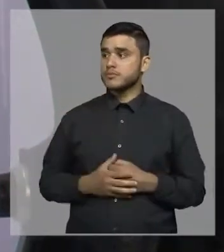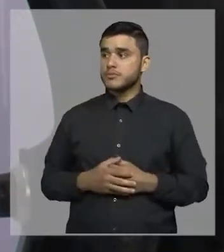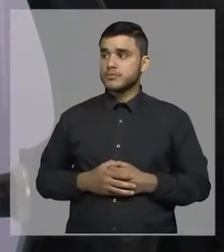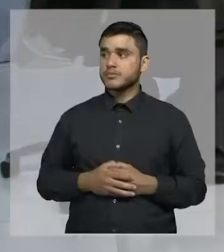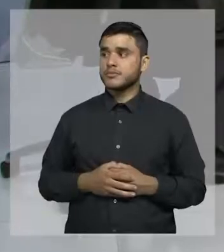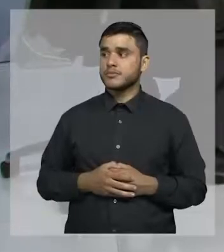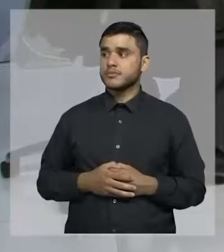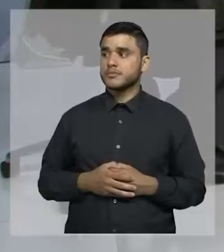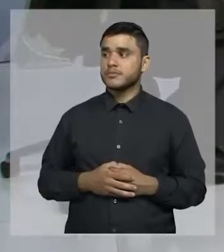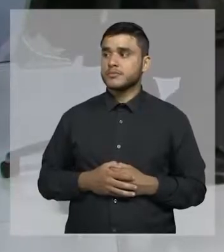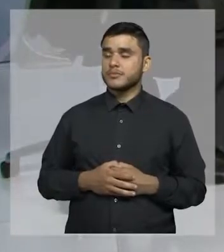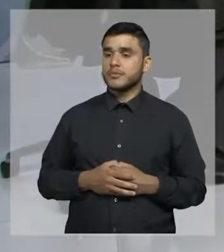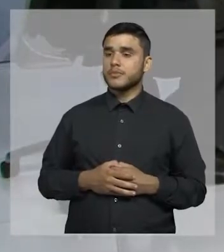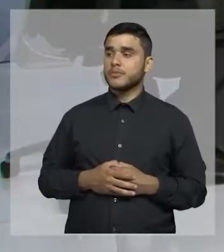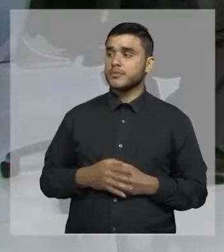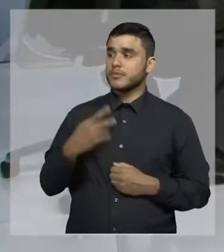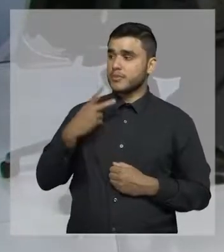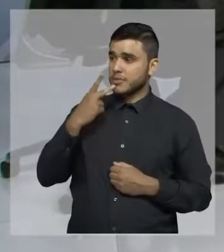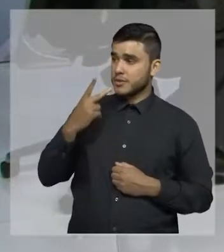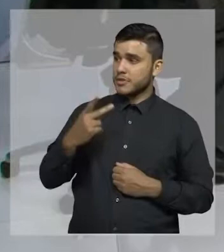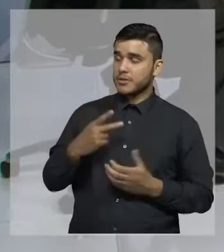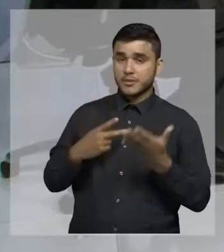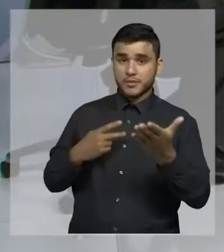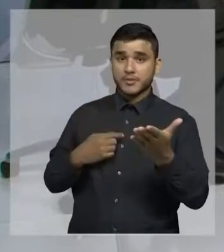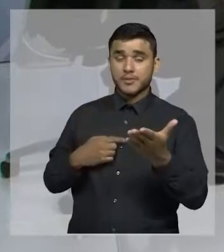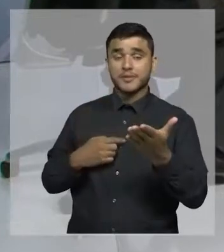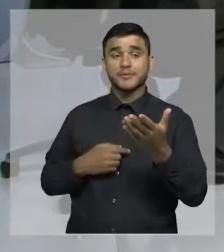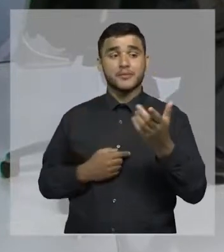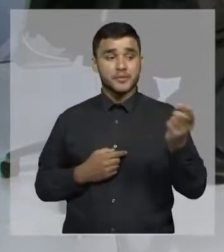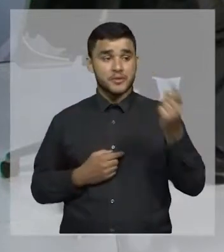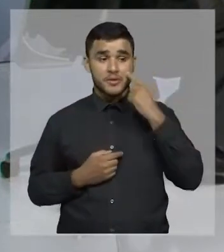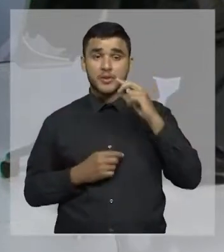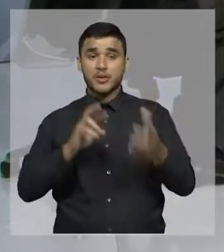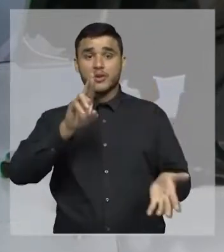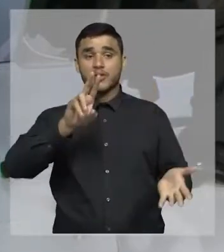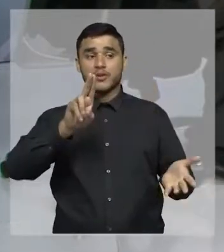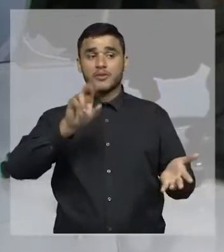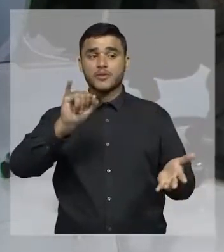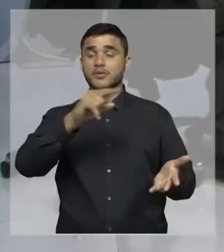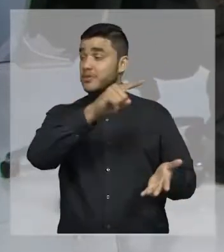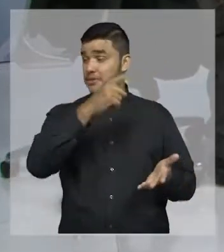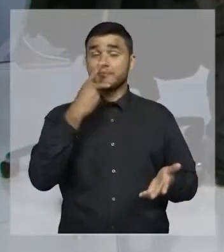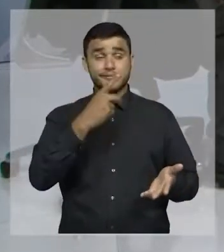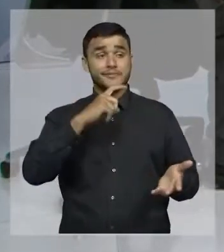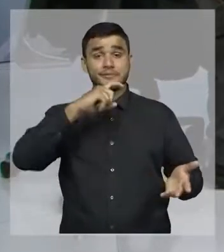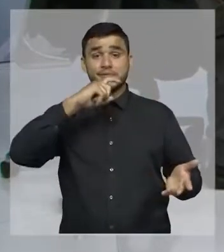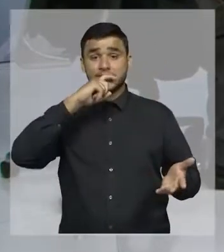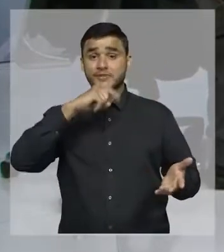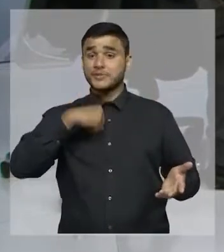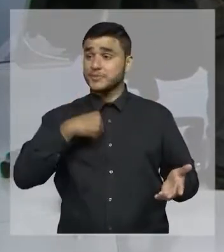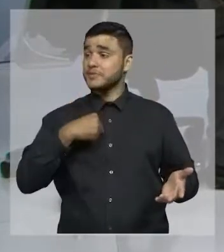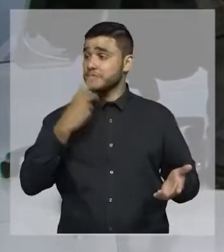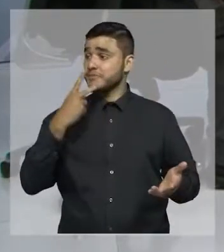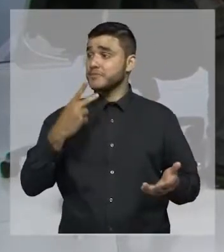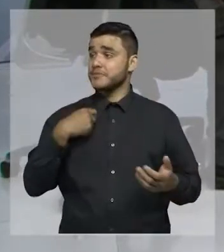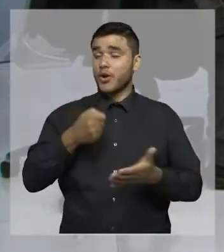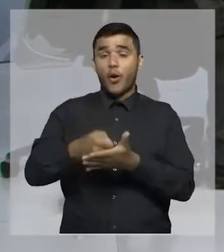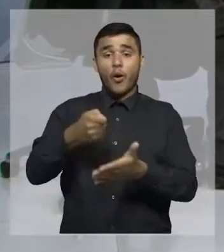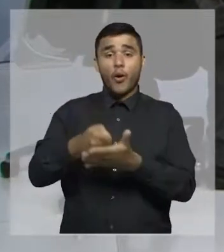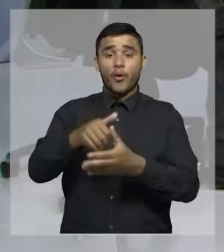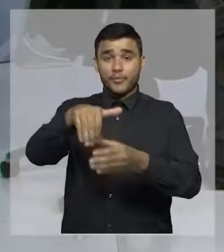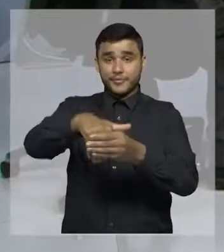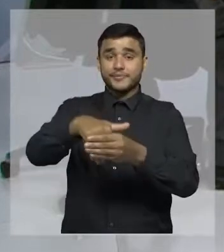vai discordar de você. Tá Não, pedindo eu vênia penso que pra ele está discordar. com inveja, porque eu não sou obrigado a votar. Com certeza.